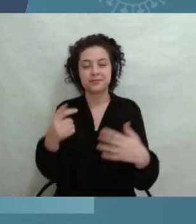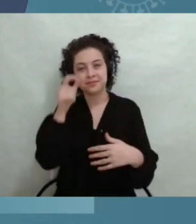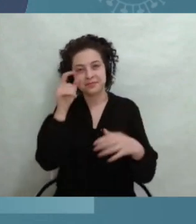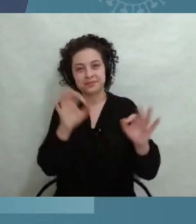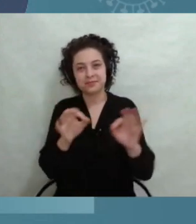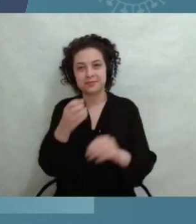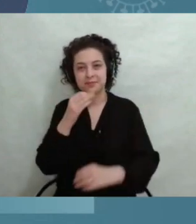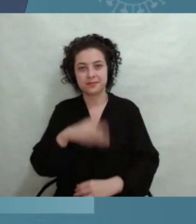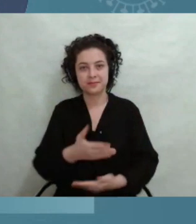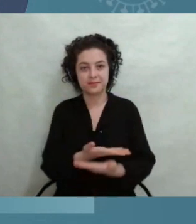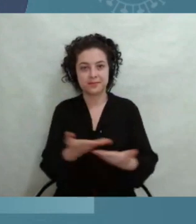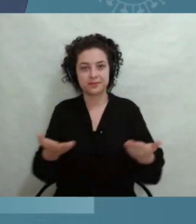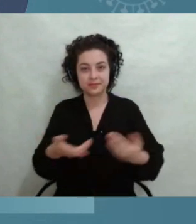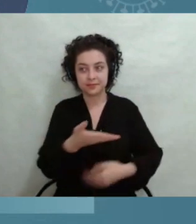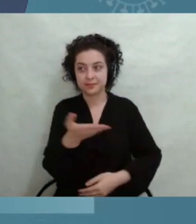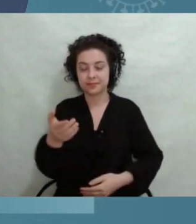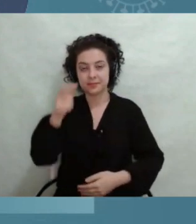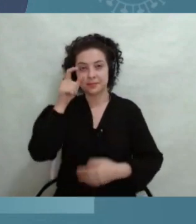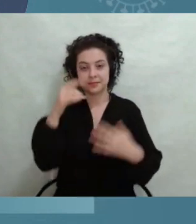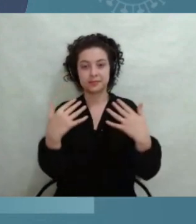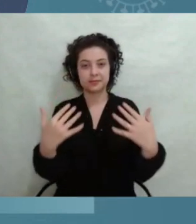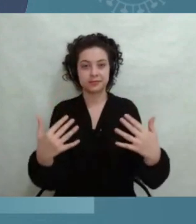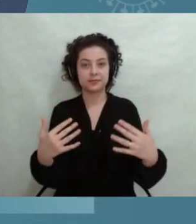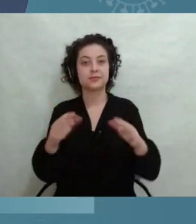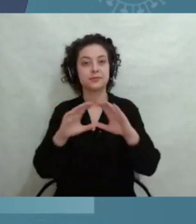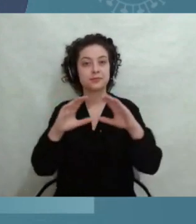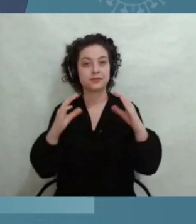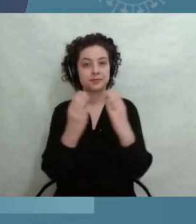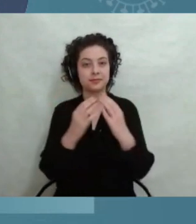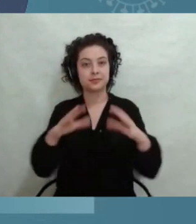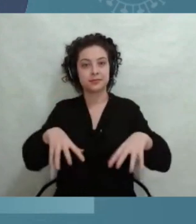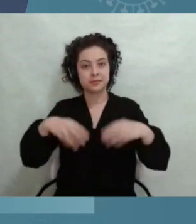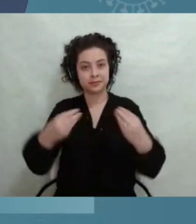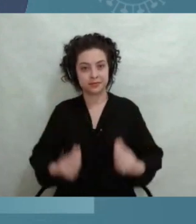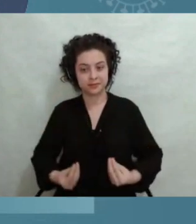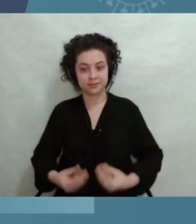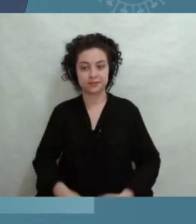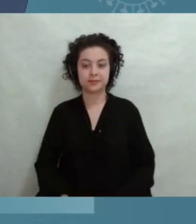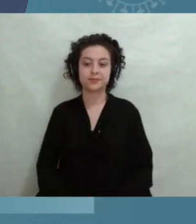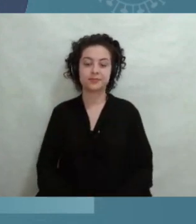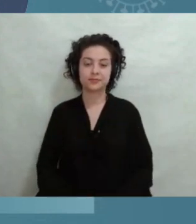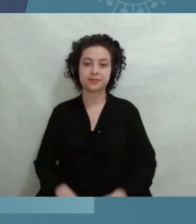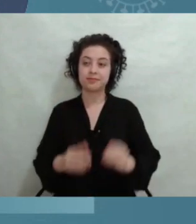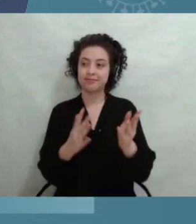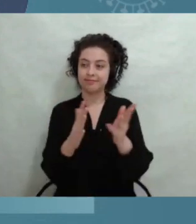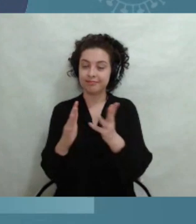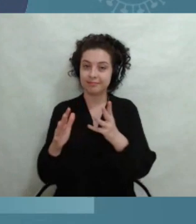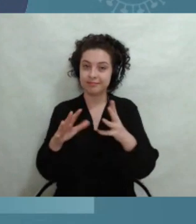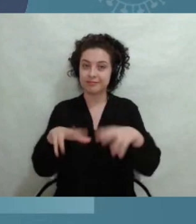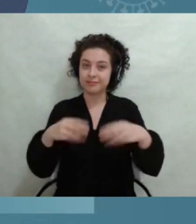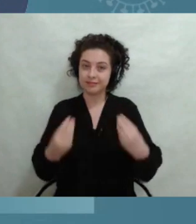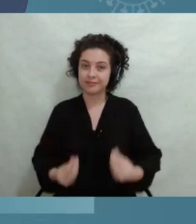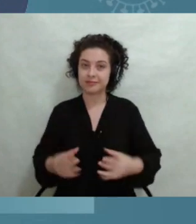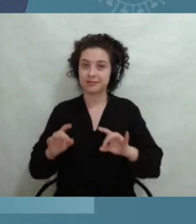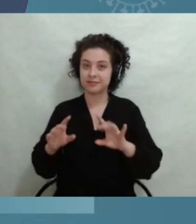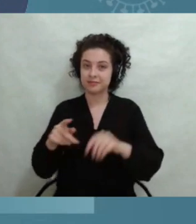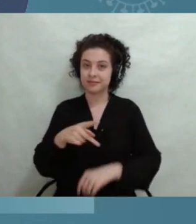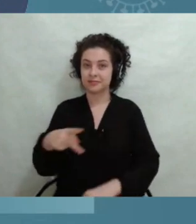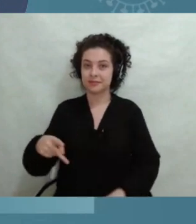estão assistindo esse congresso da Unifesp. Queria parabenizar a Unifesp, em especial a professora